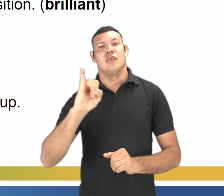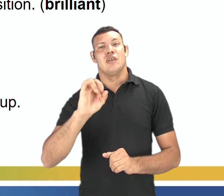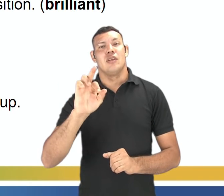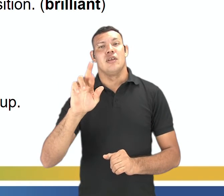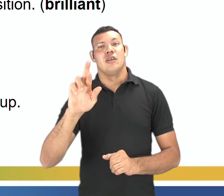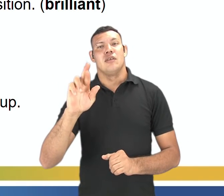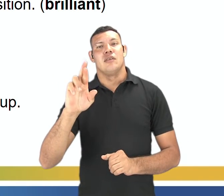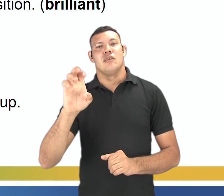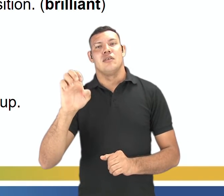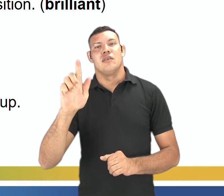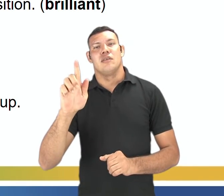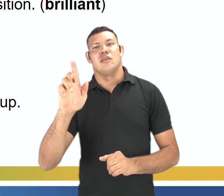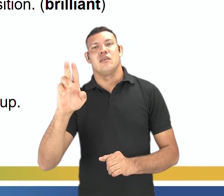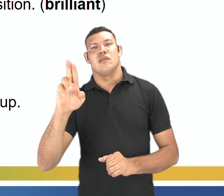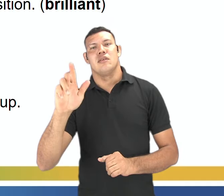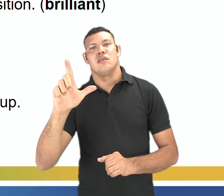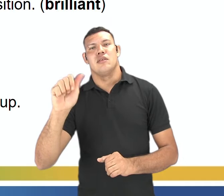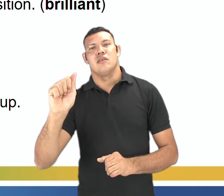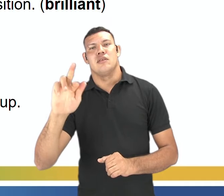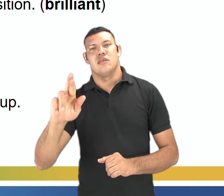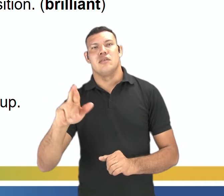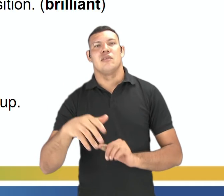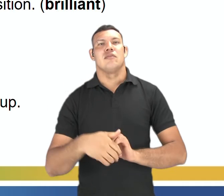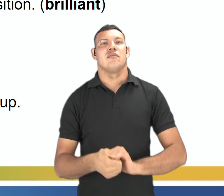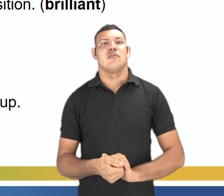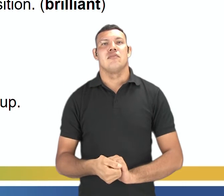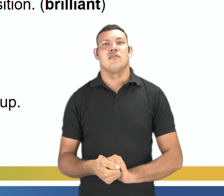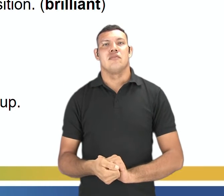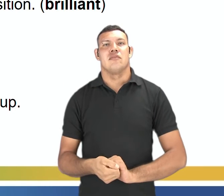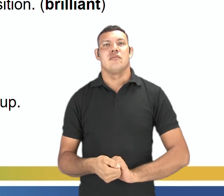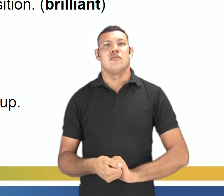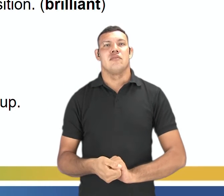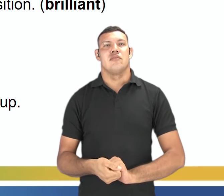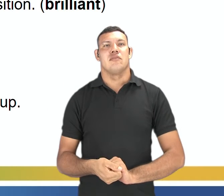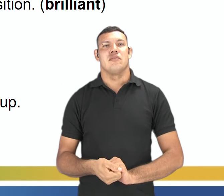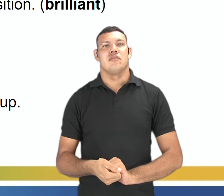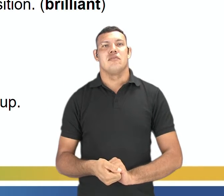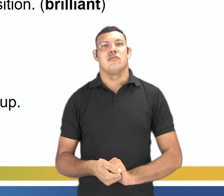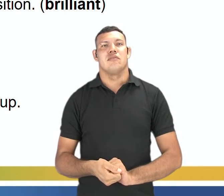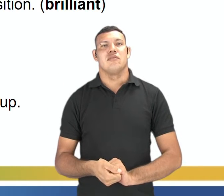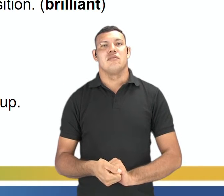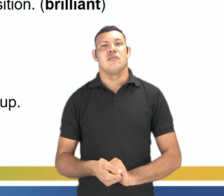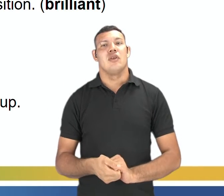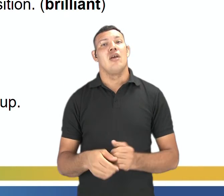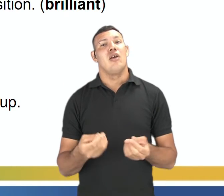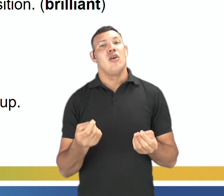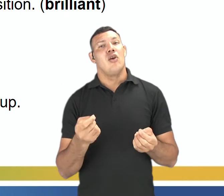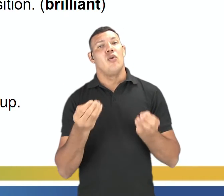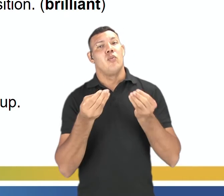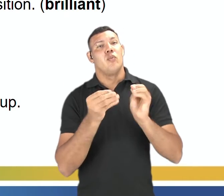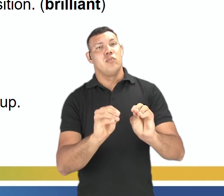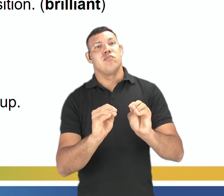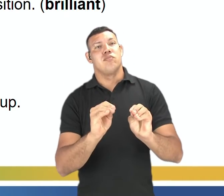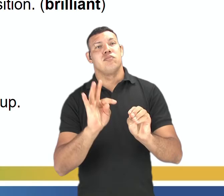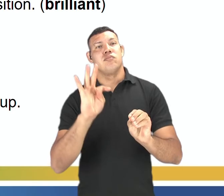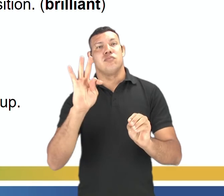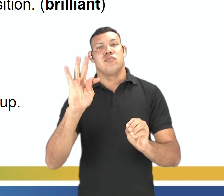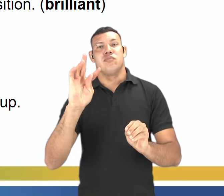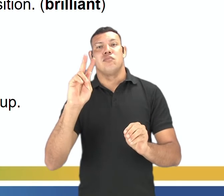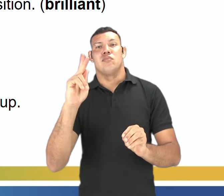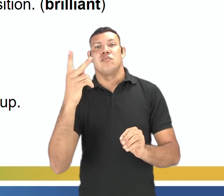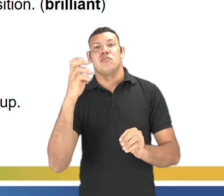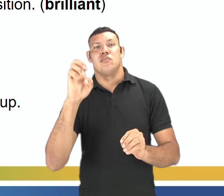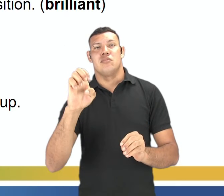best pupils should be paid more attention. Good, nós usamos the best. Os